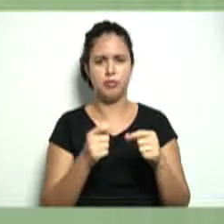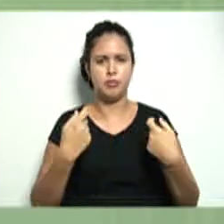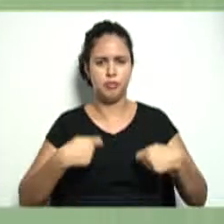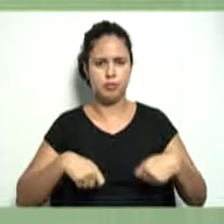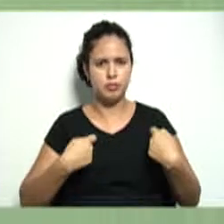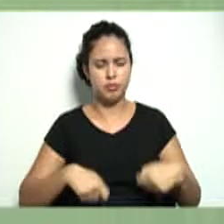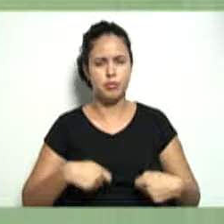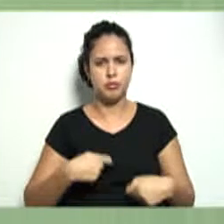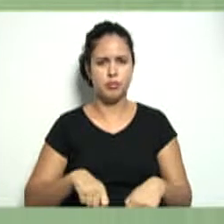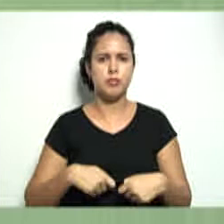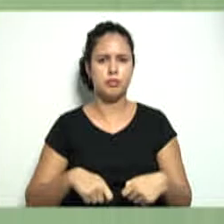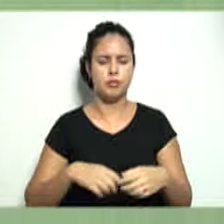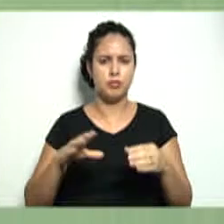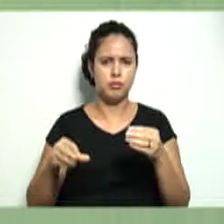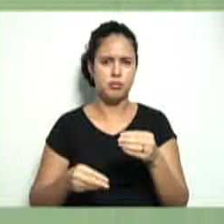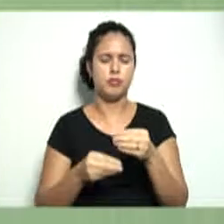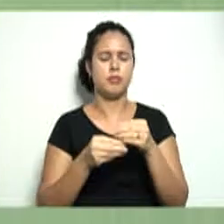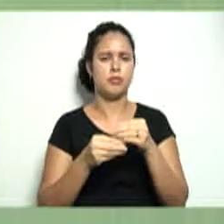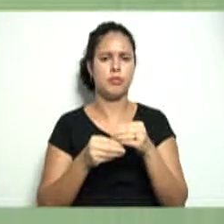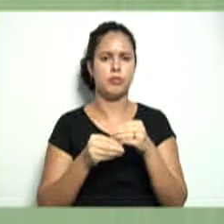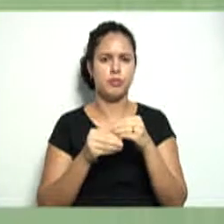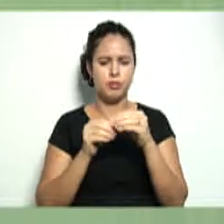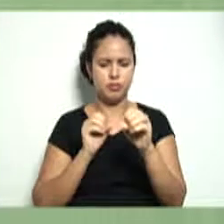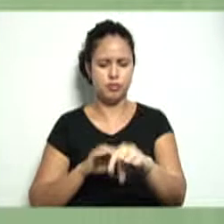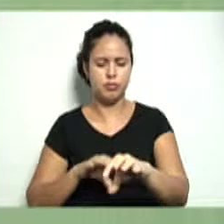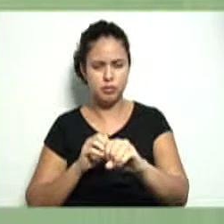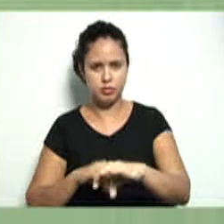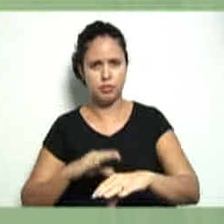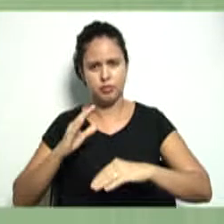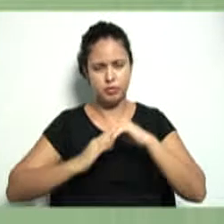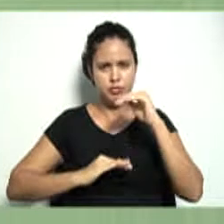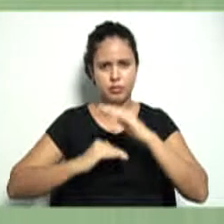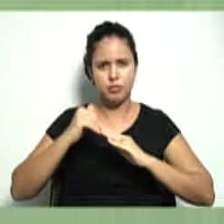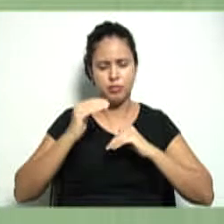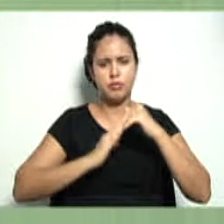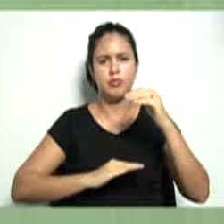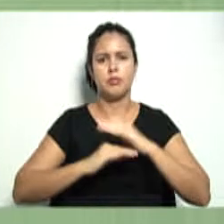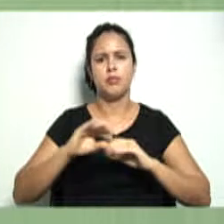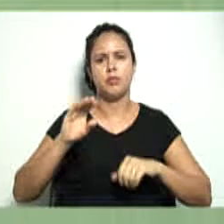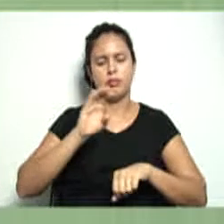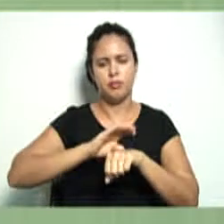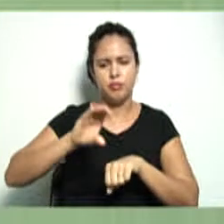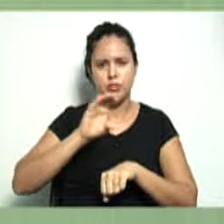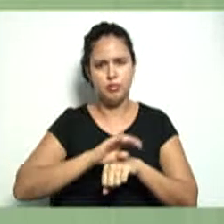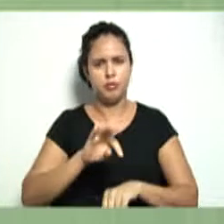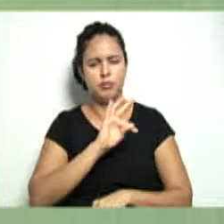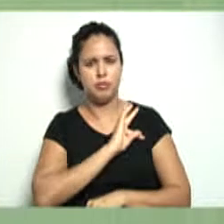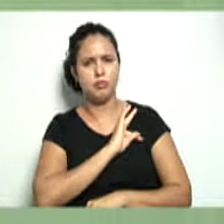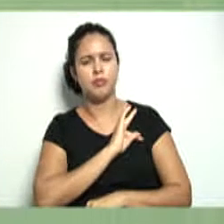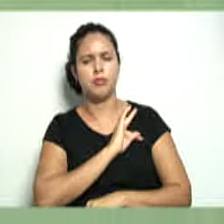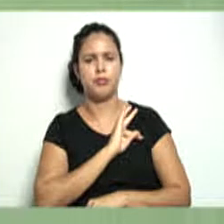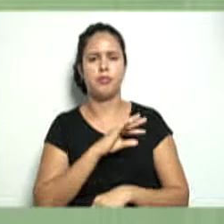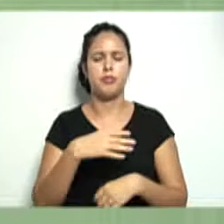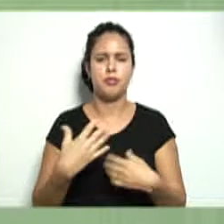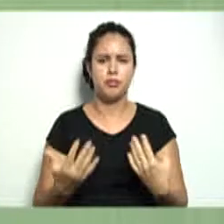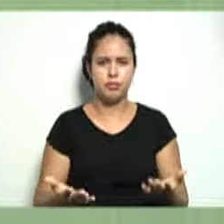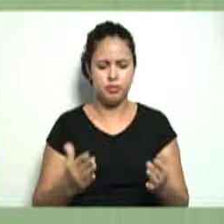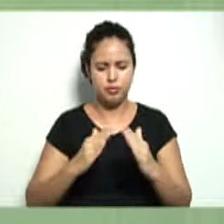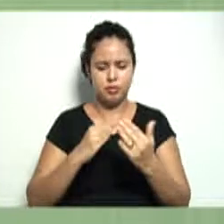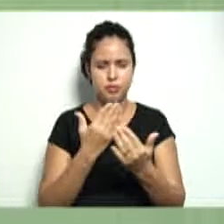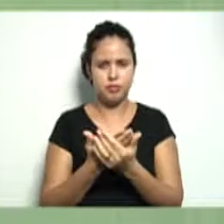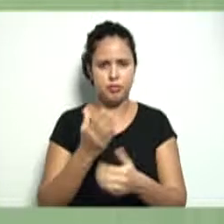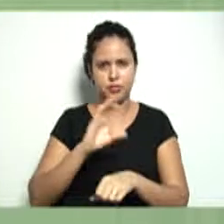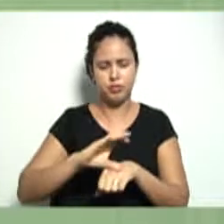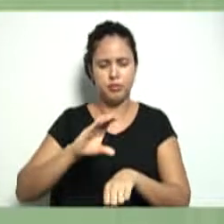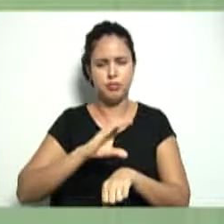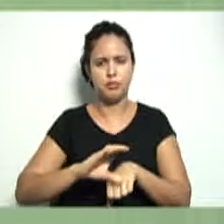de institucionalizar a educação operária por meio das escolas profissionalizantes. Qual a resposta que o pessoal está